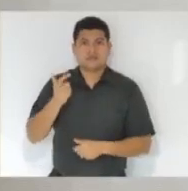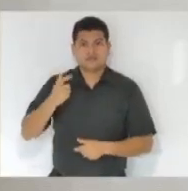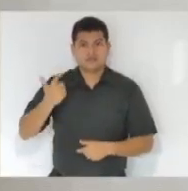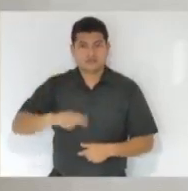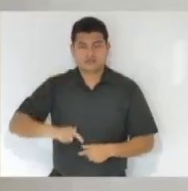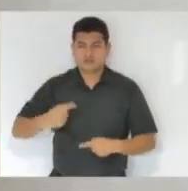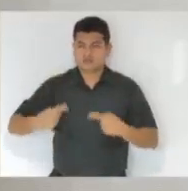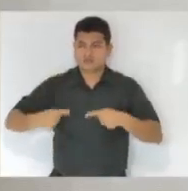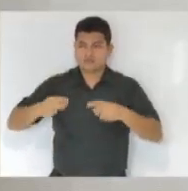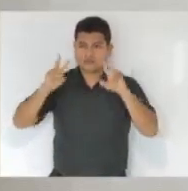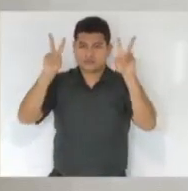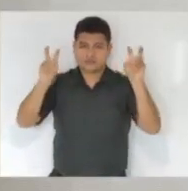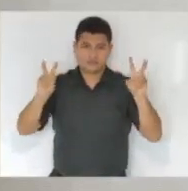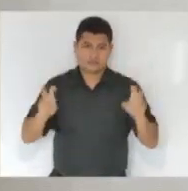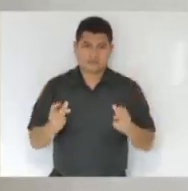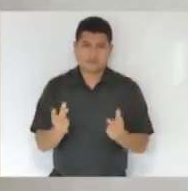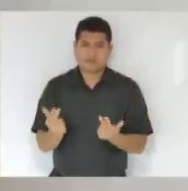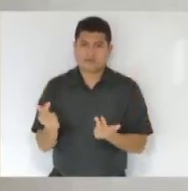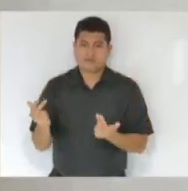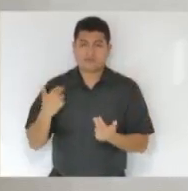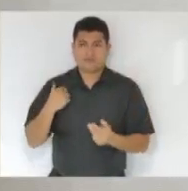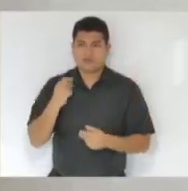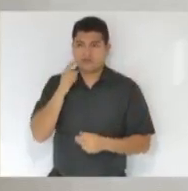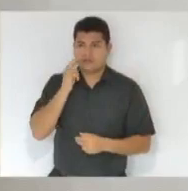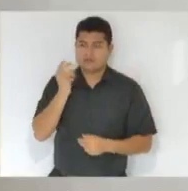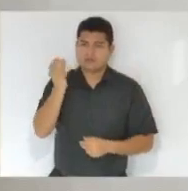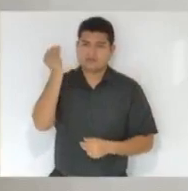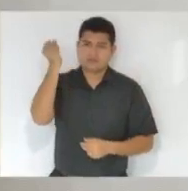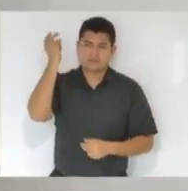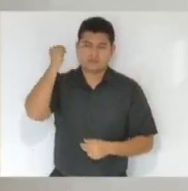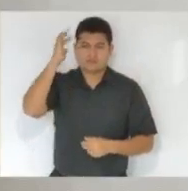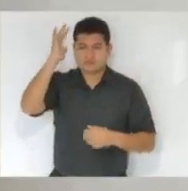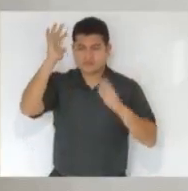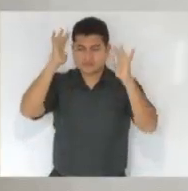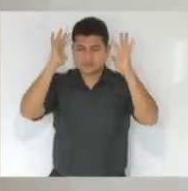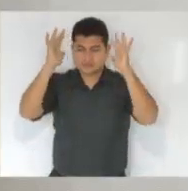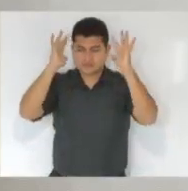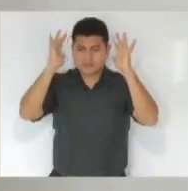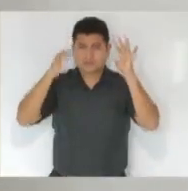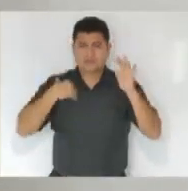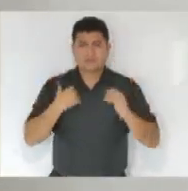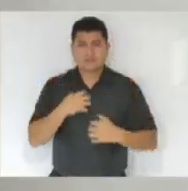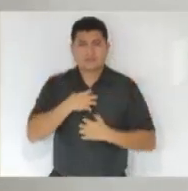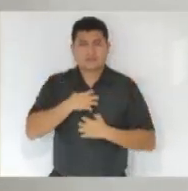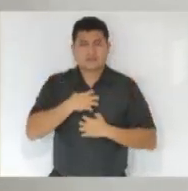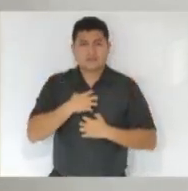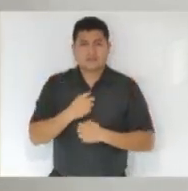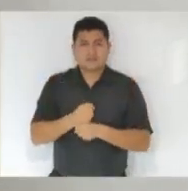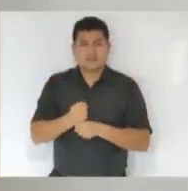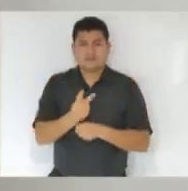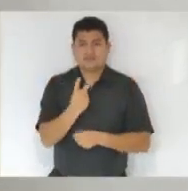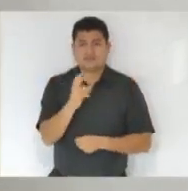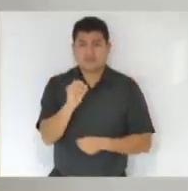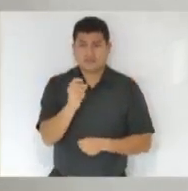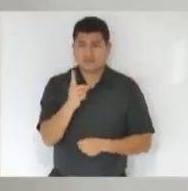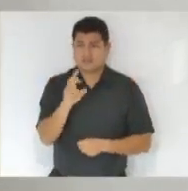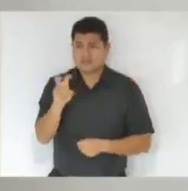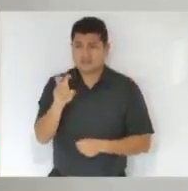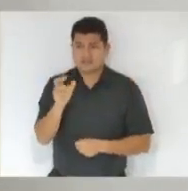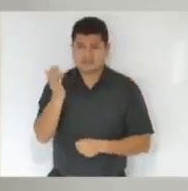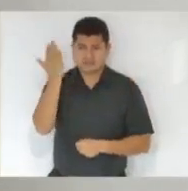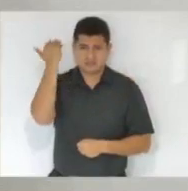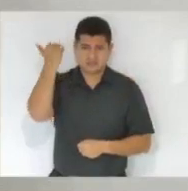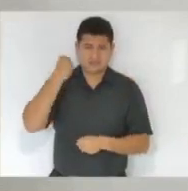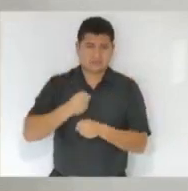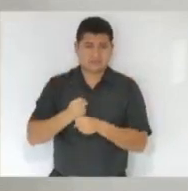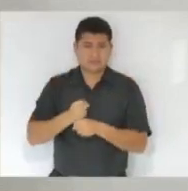temas, mas eu fico olhando para o passado e algumas vezes a sensação que eu tenho é que há 20 anos atrás, há 15 anos atrás,